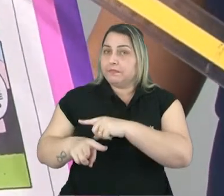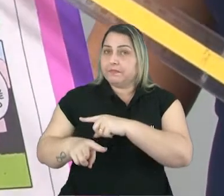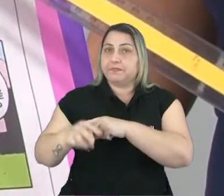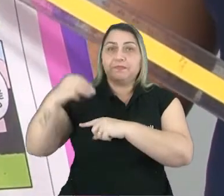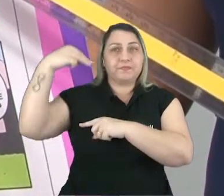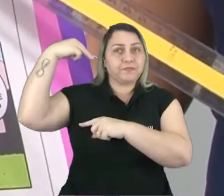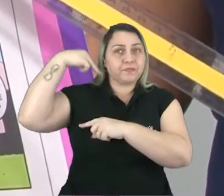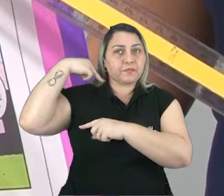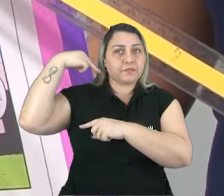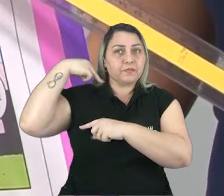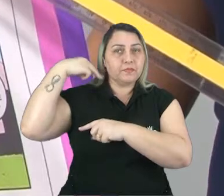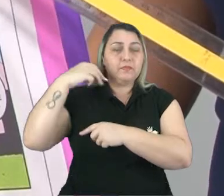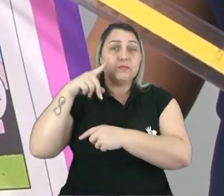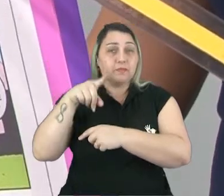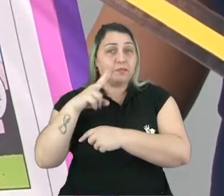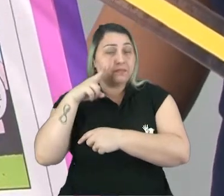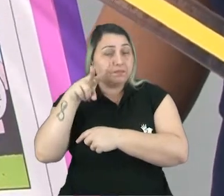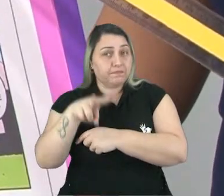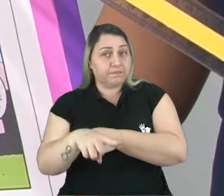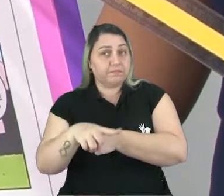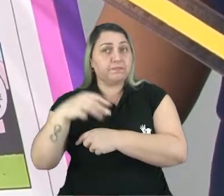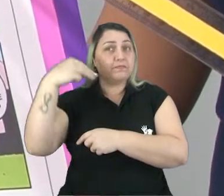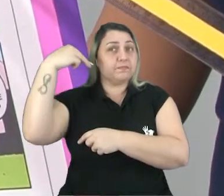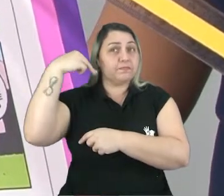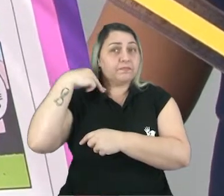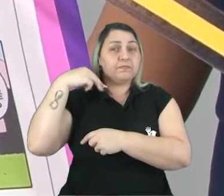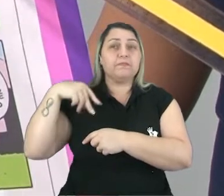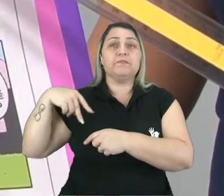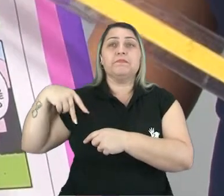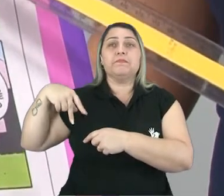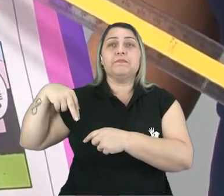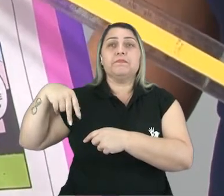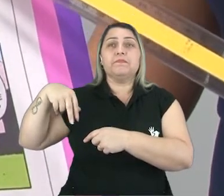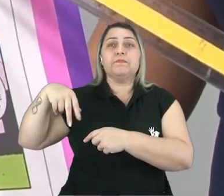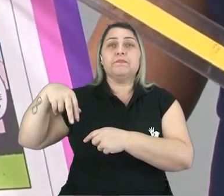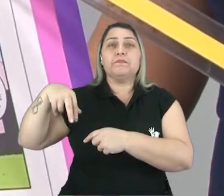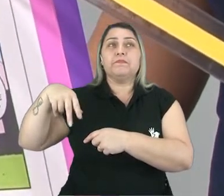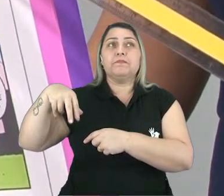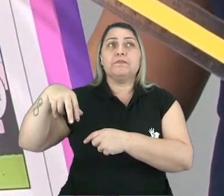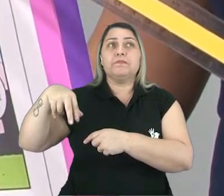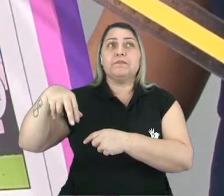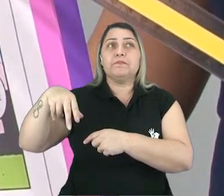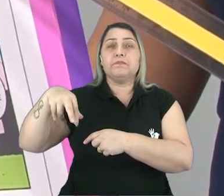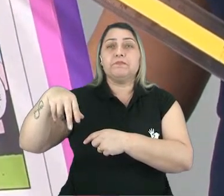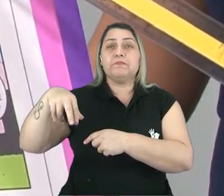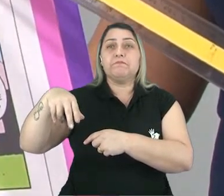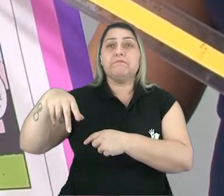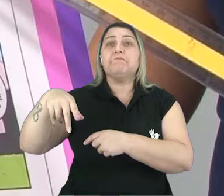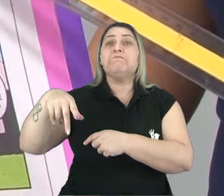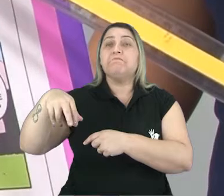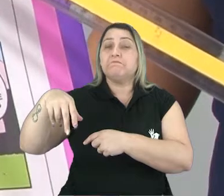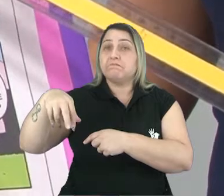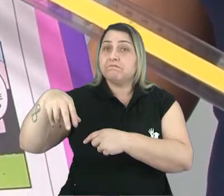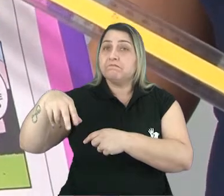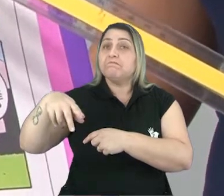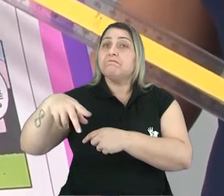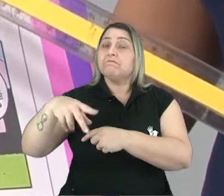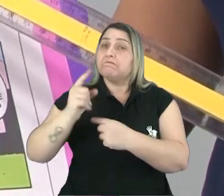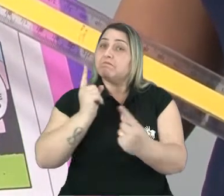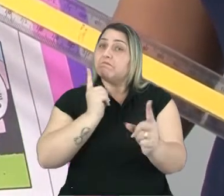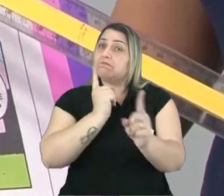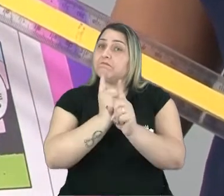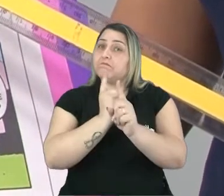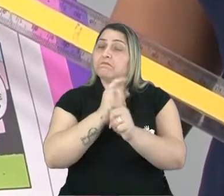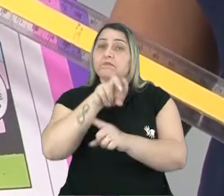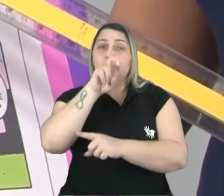A Magali. Você observa que a Magali está andando, ela está dando passos, ela está indo em